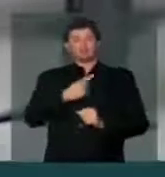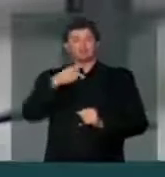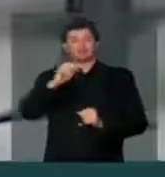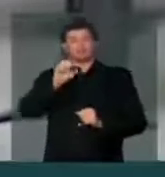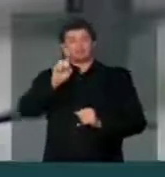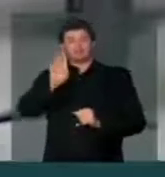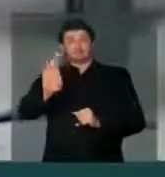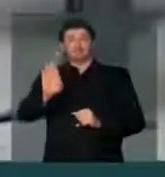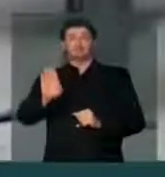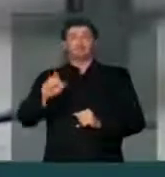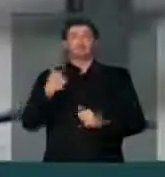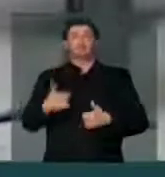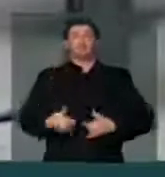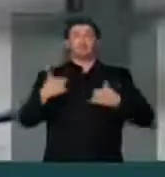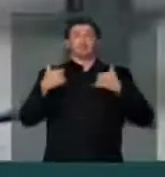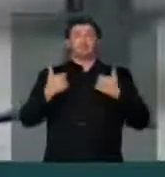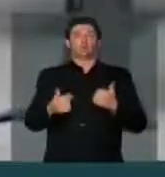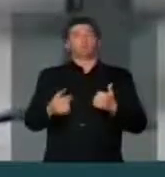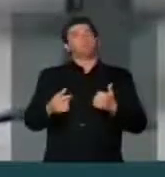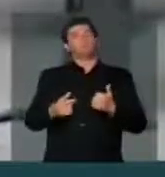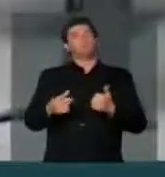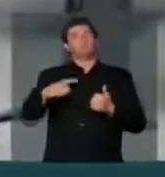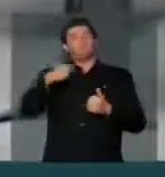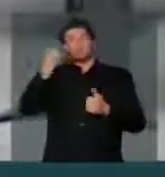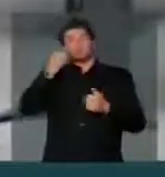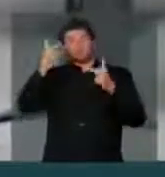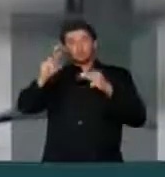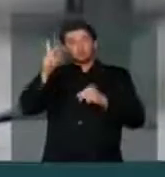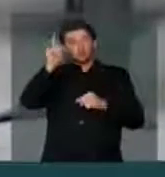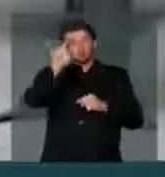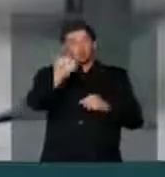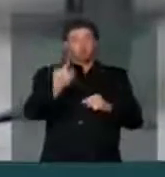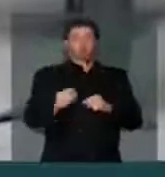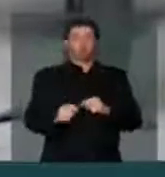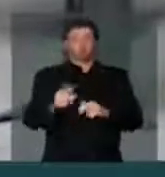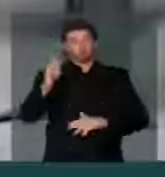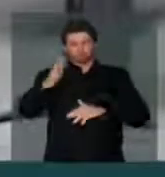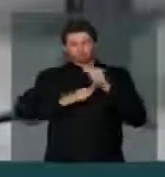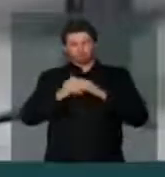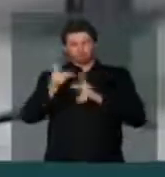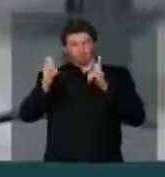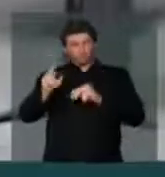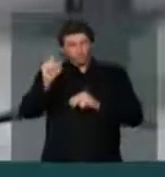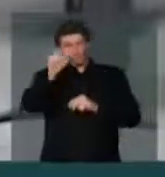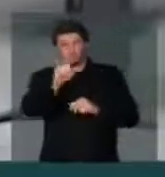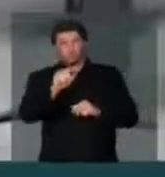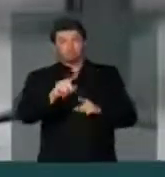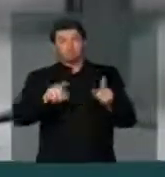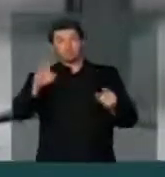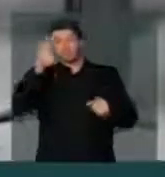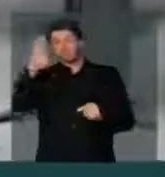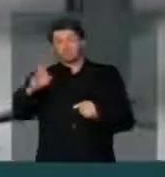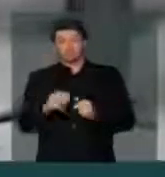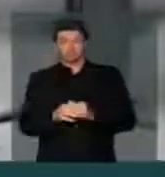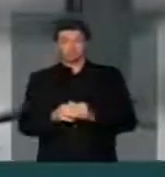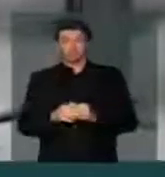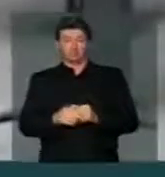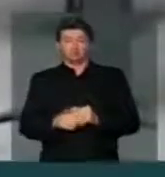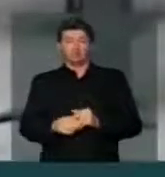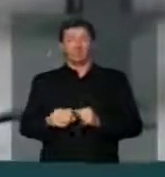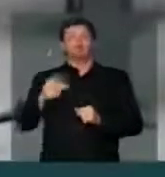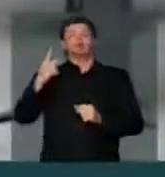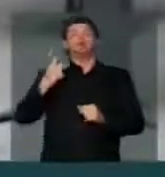nos orgulhamos de ter alguém com a sua experiência, com a sua competência e, acima de tudo, com a